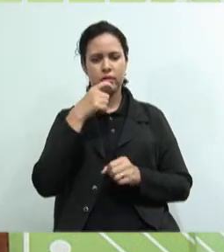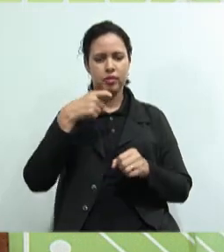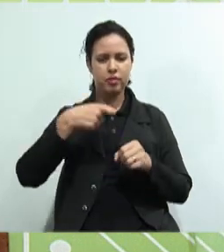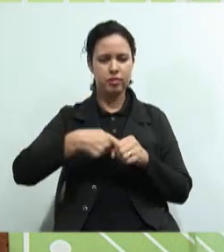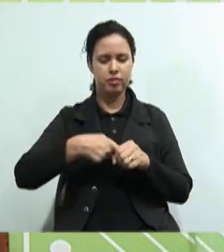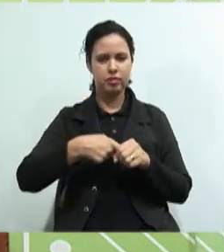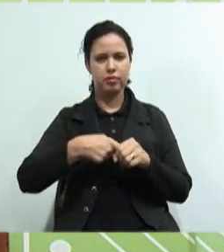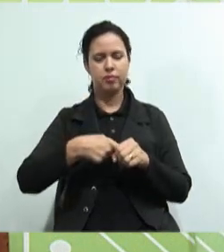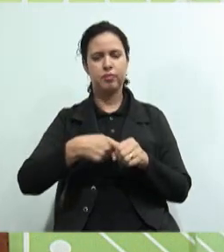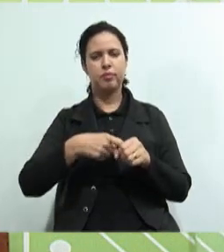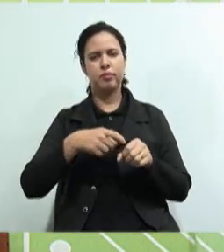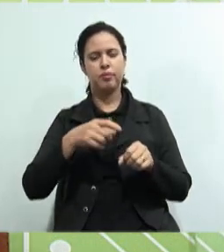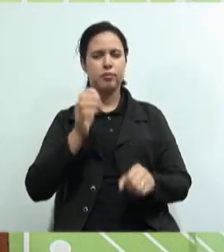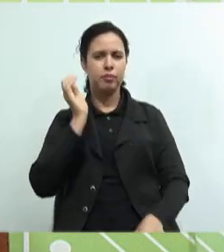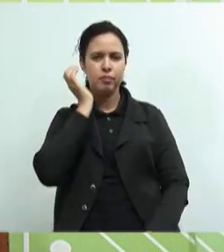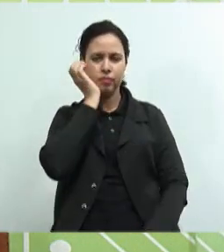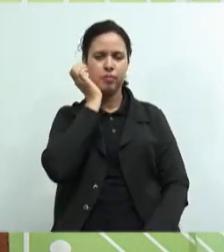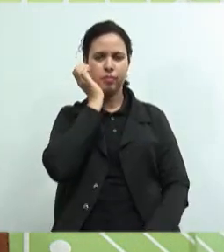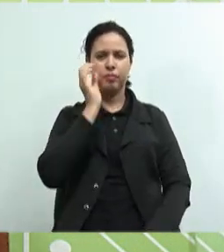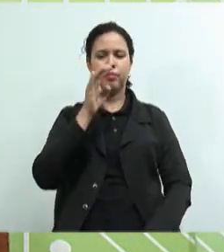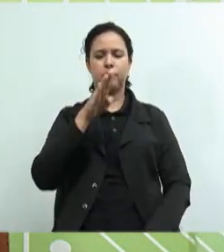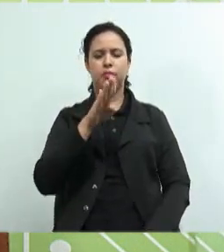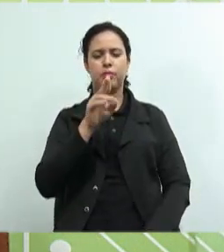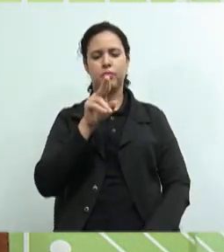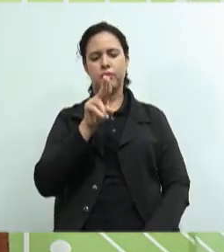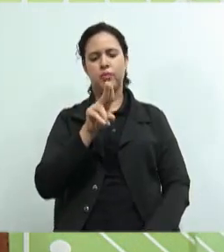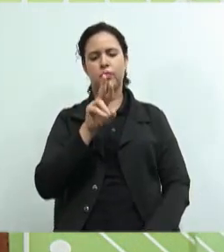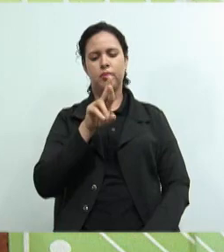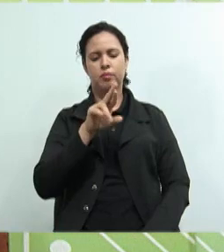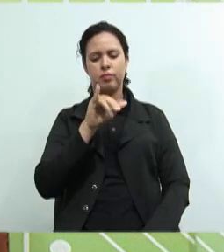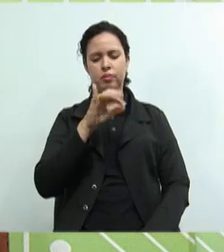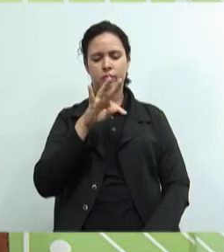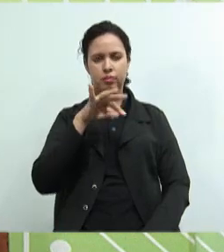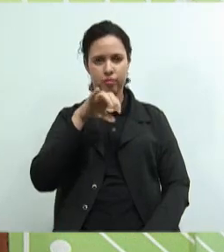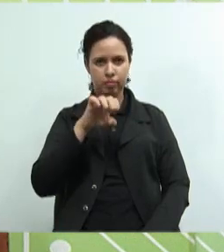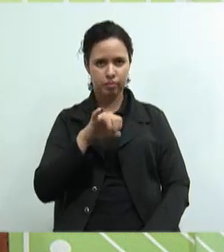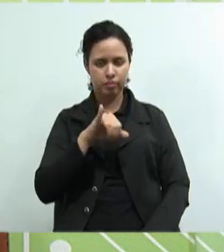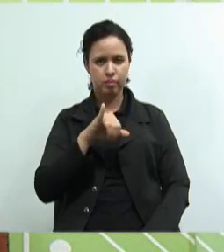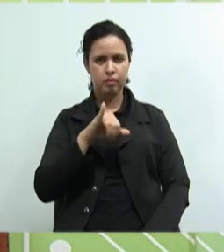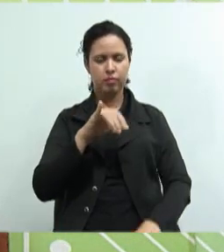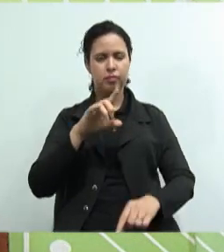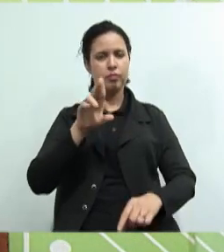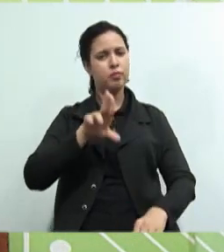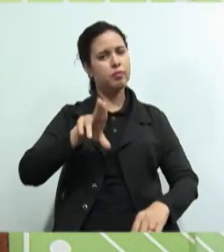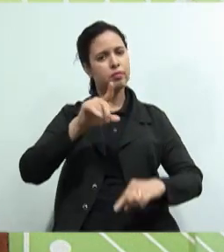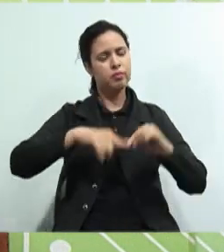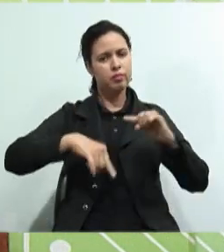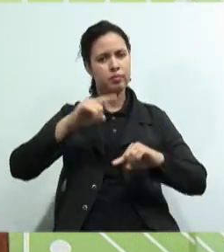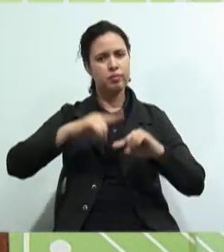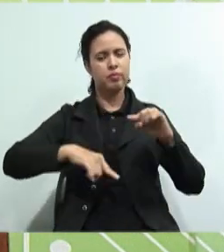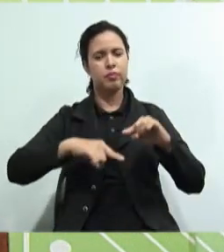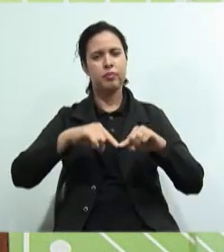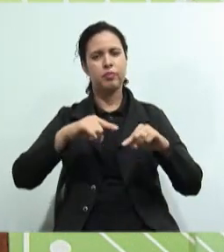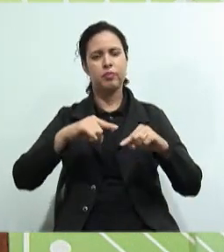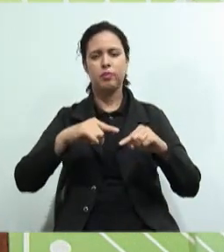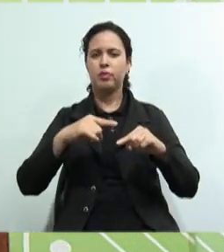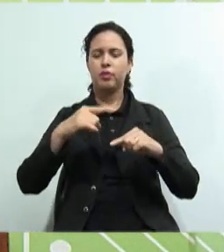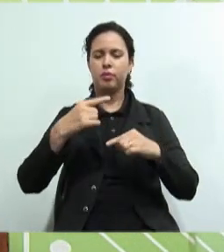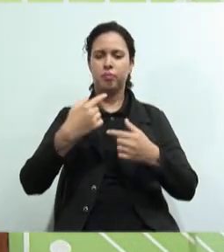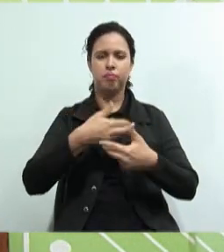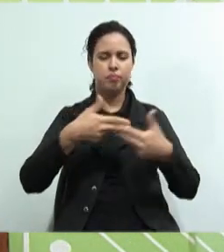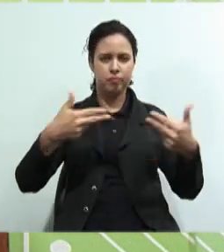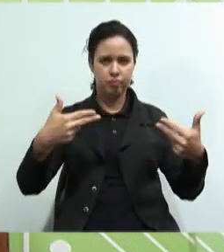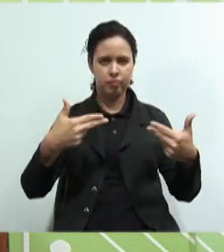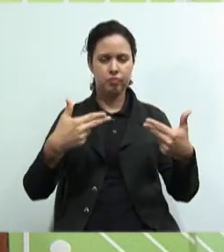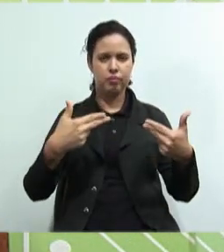o açaí, o buriti, e que vai usar isso como matéria-prima dos seus produtos cosméticos, porque vão ser comercializados,